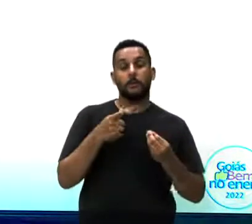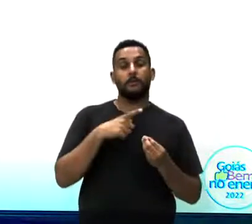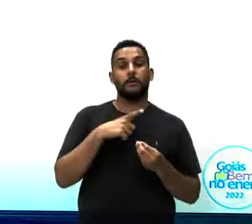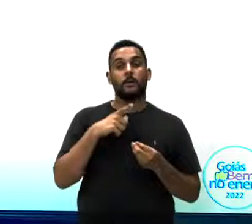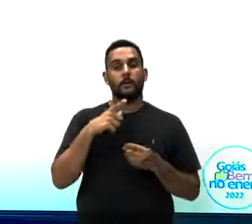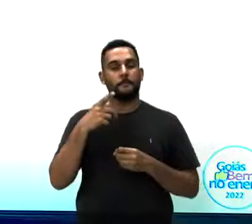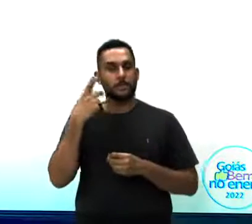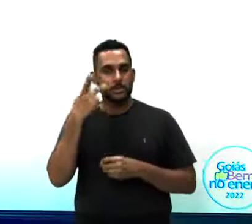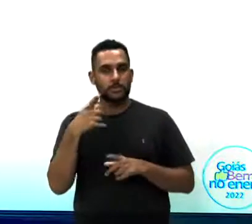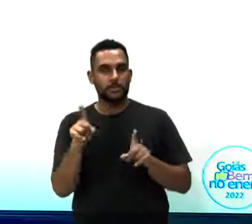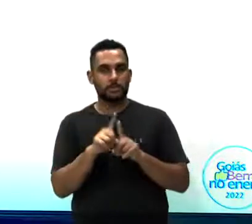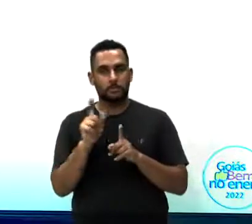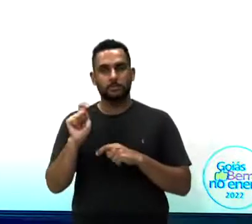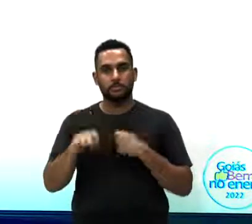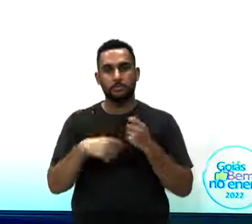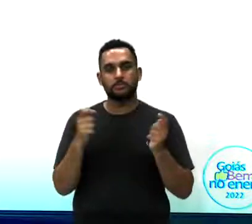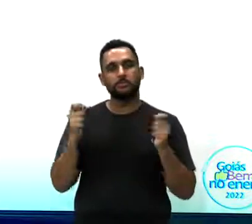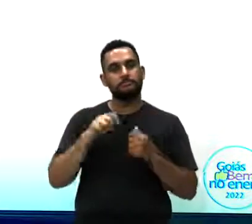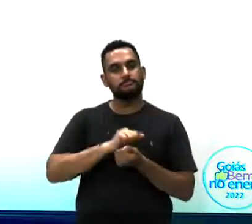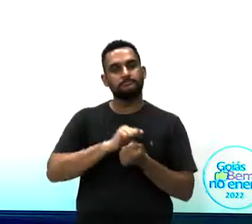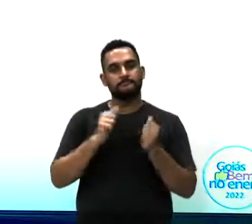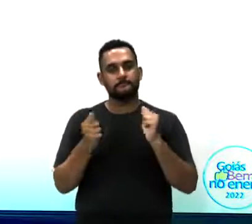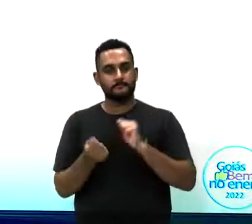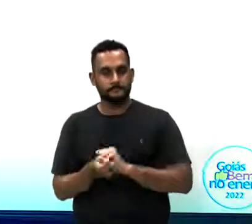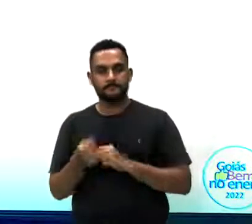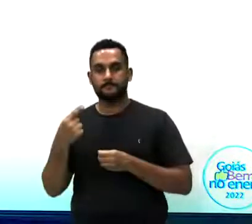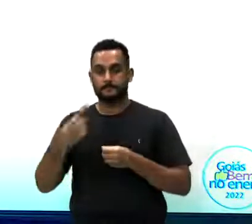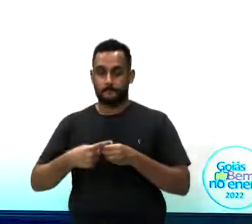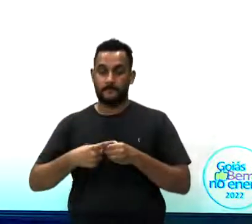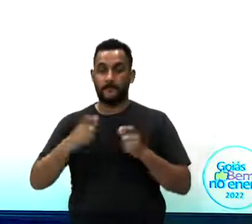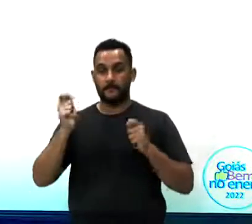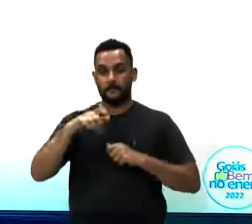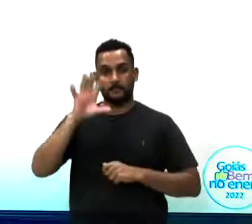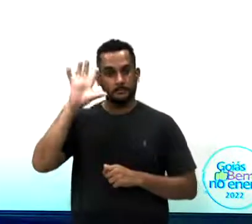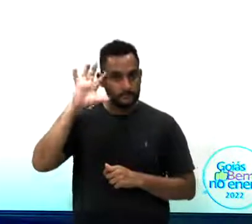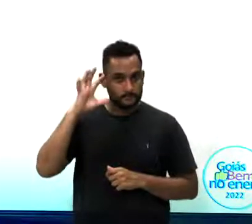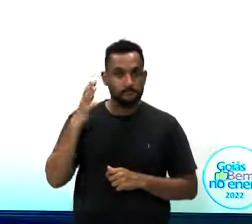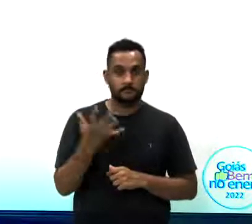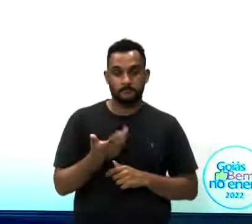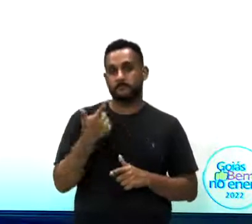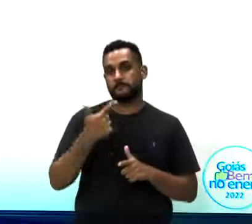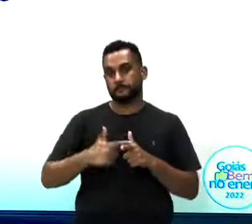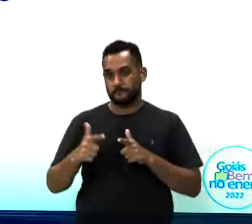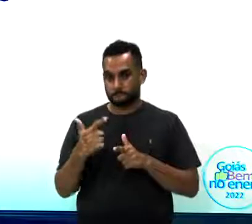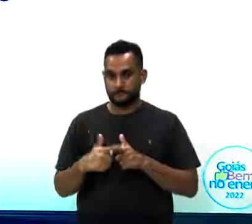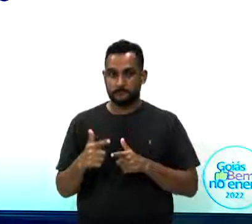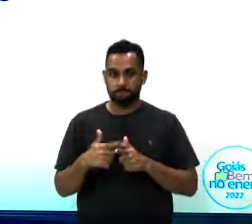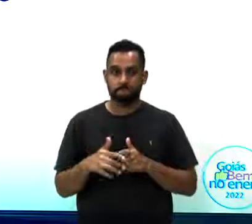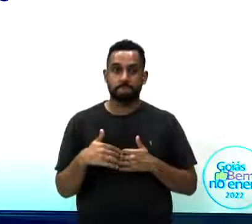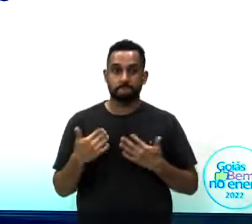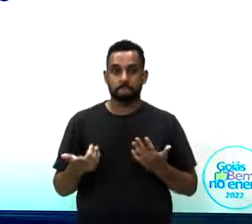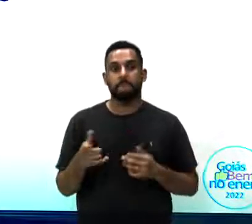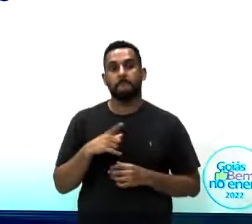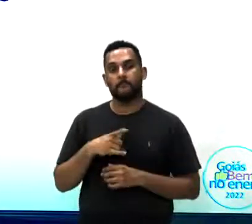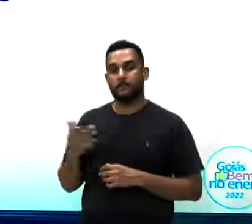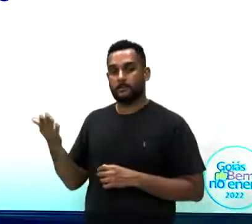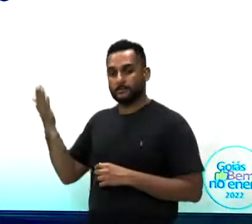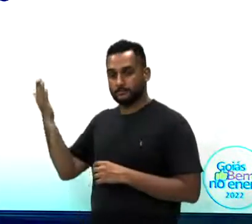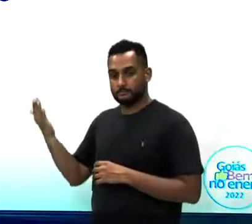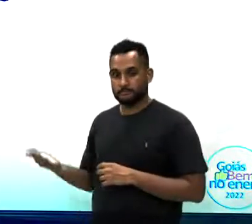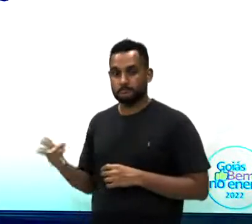sua administração, de adaptar a cidade para resolver, para solucionar esses problemas. Então nós temos aqui os